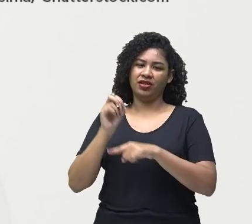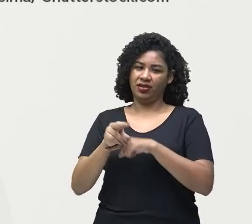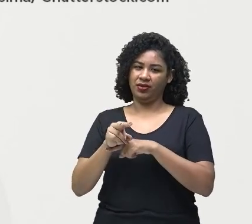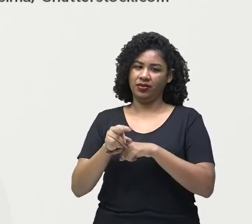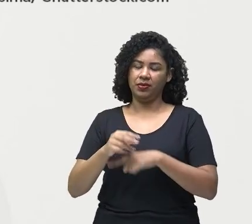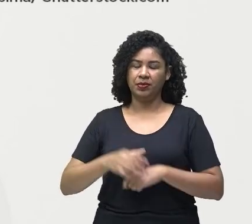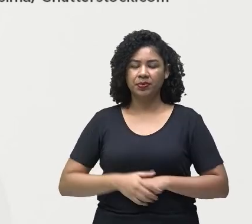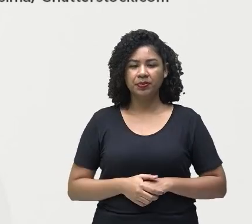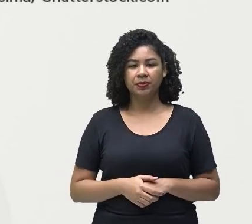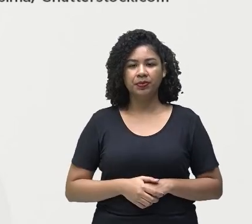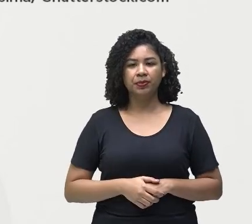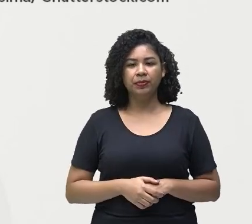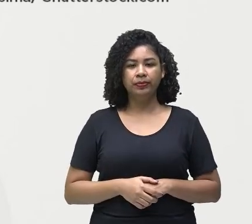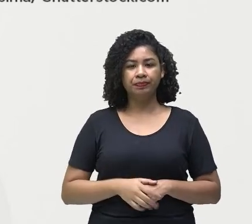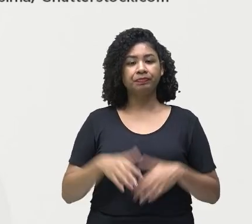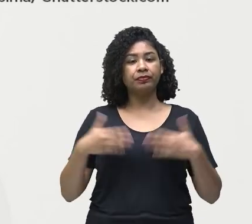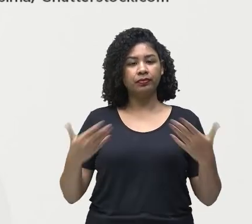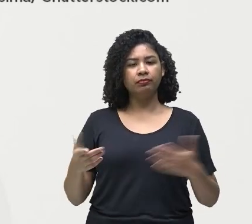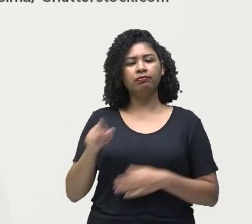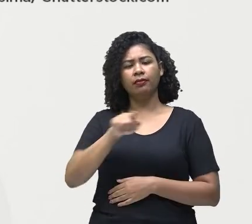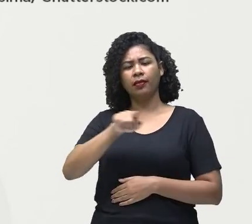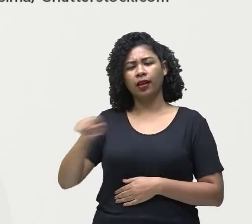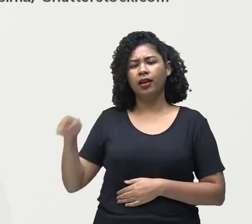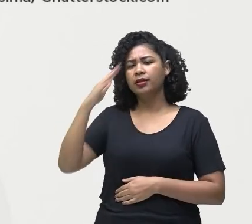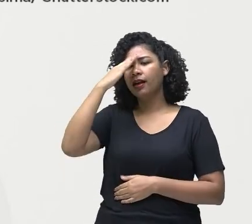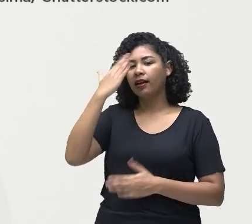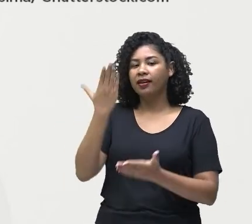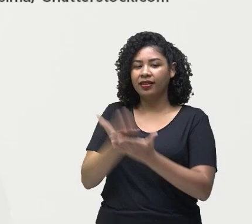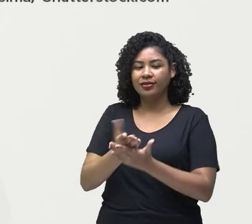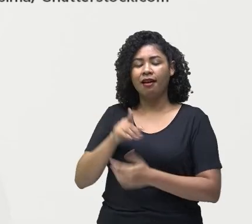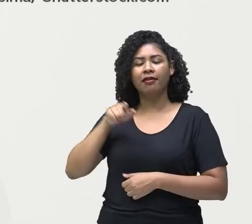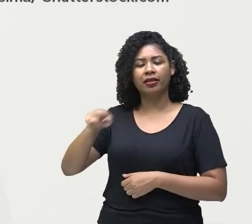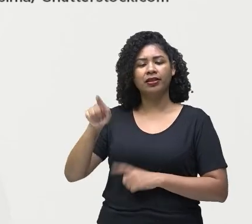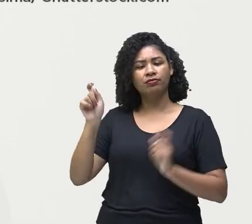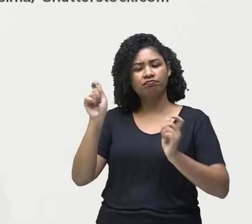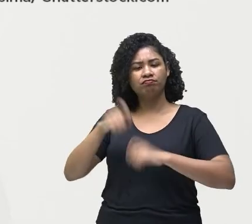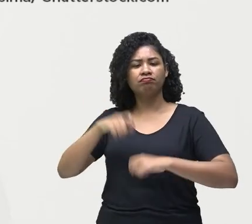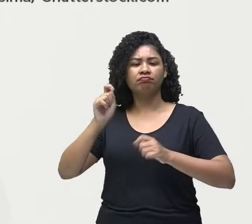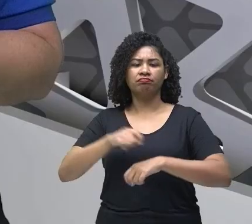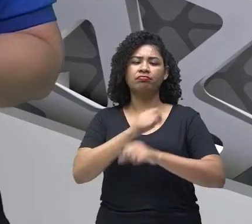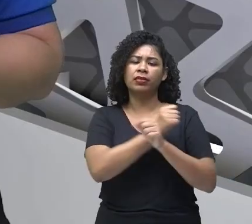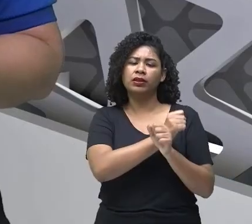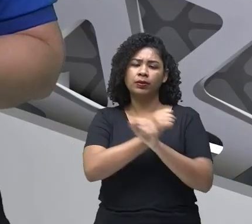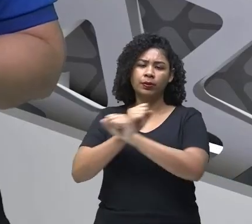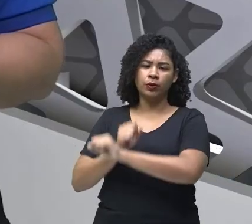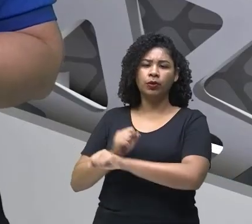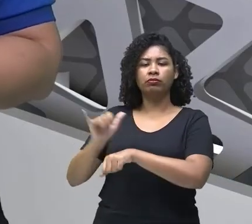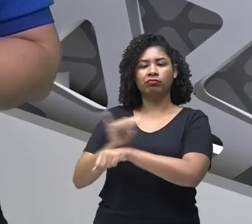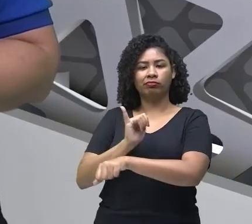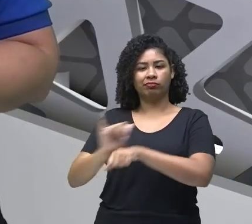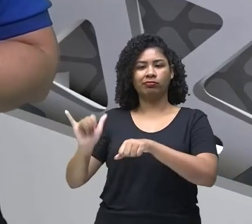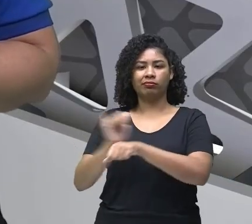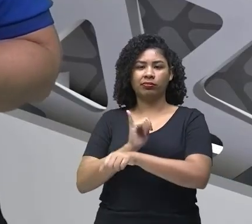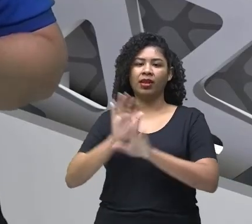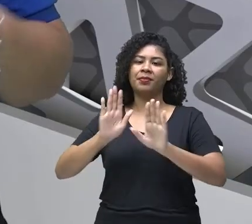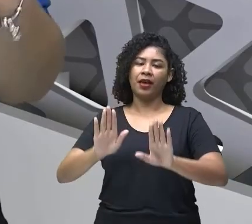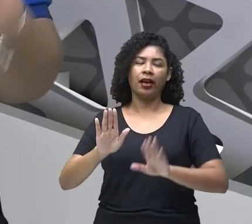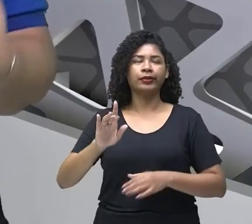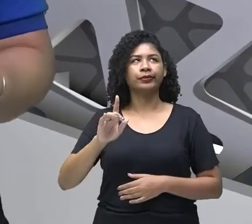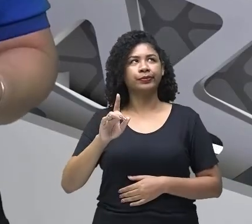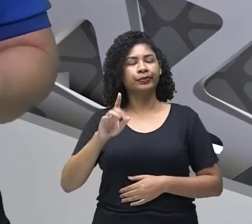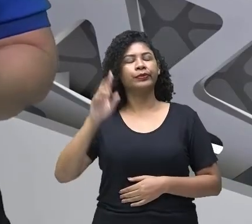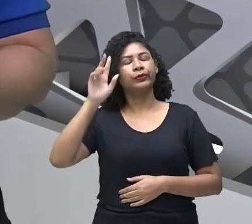narina dos médicos. Então, eles acreditavam que isso era uma forma de prevenir. É lógico que com